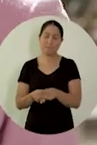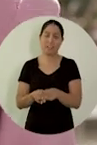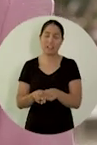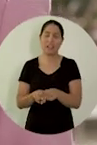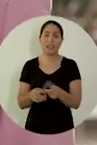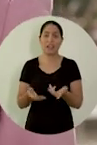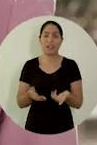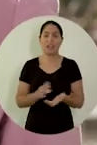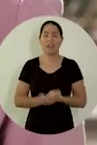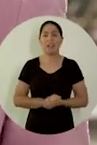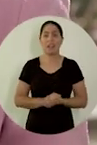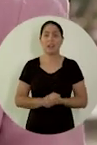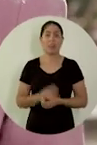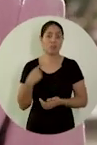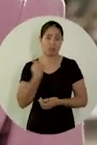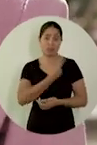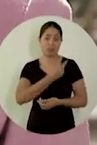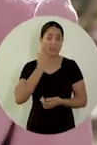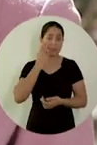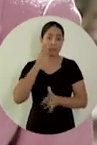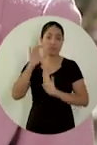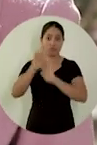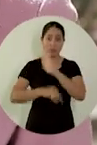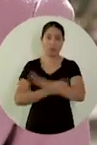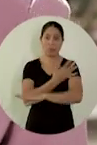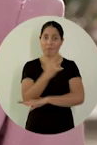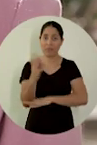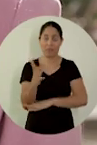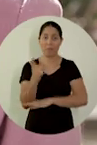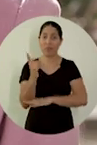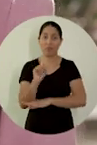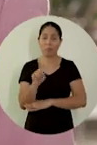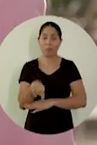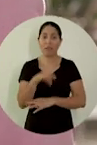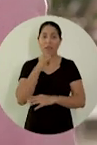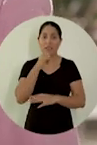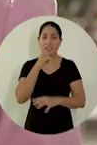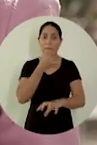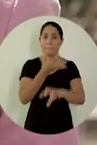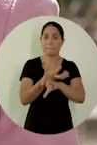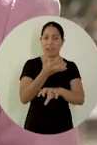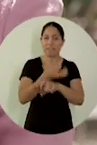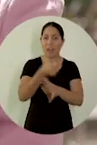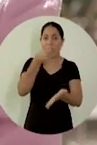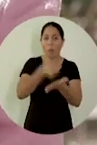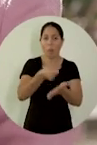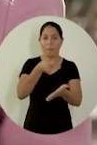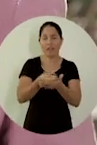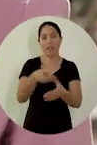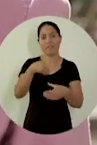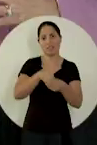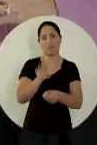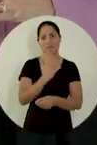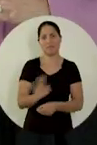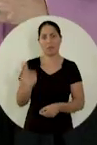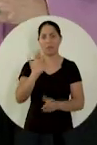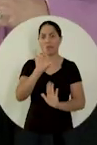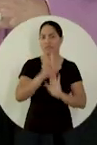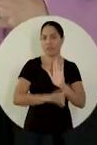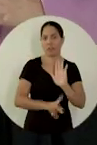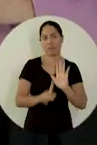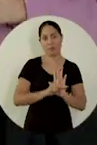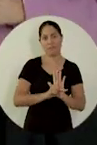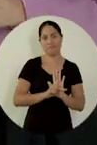Judiciário. O direito ambiental ainda não é uma disciplina obrigatória